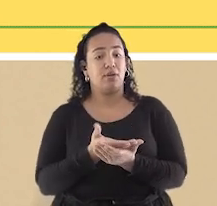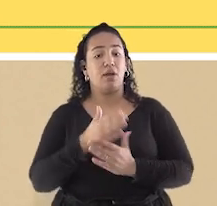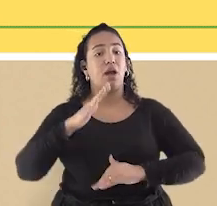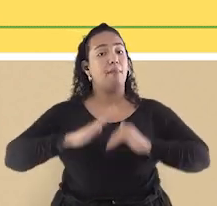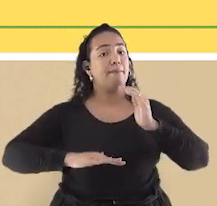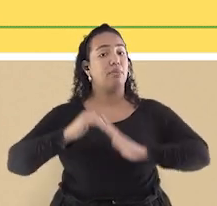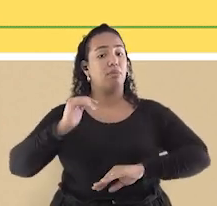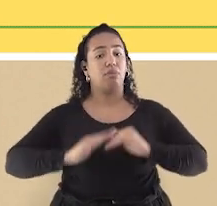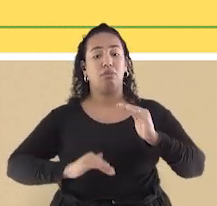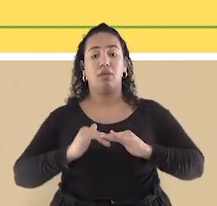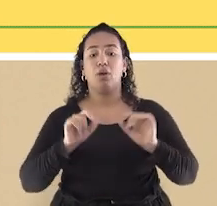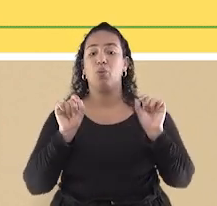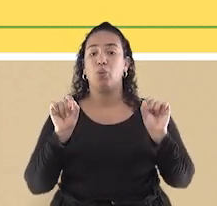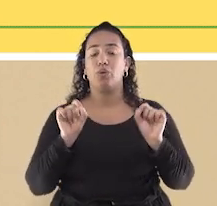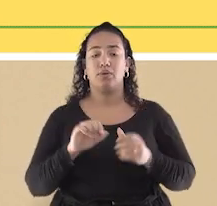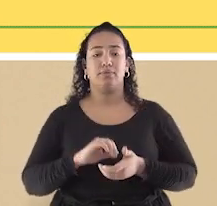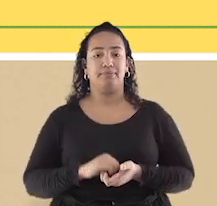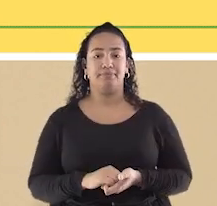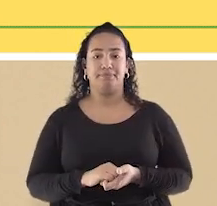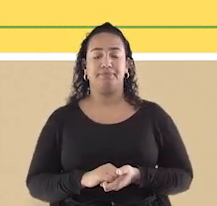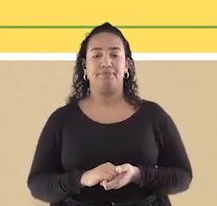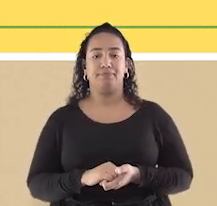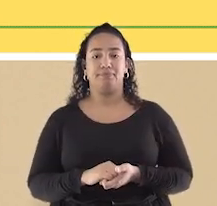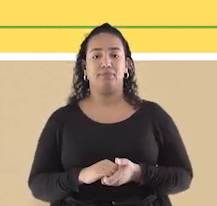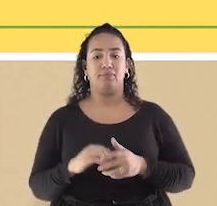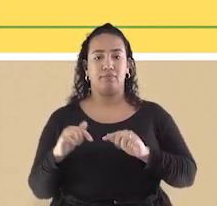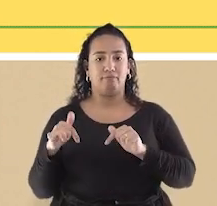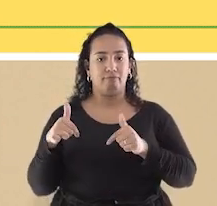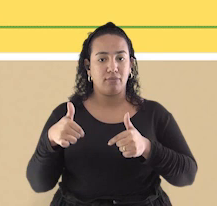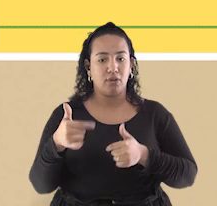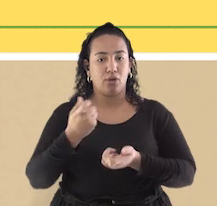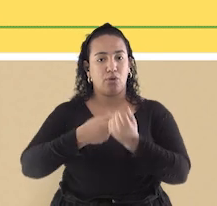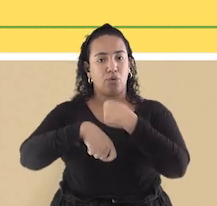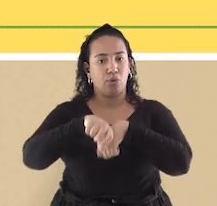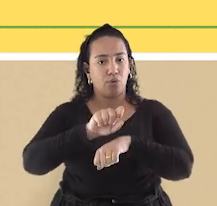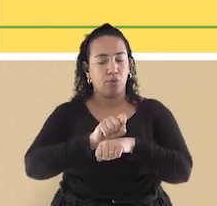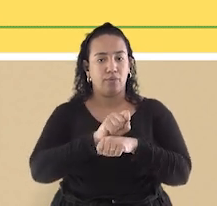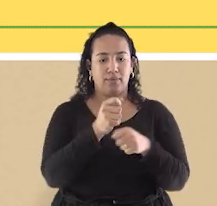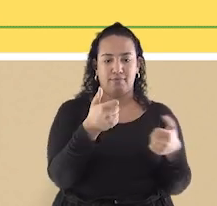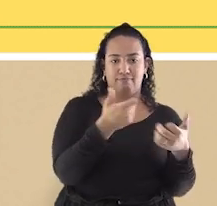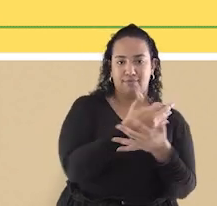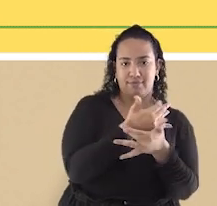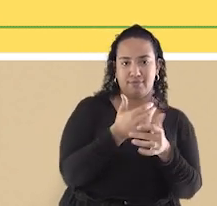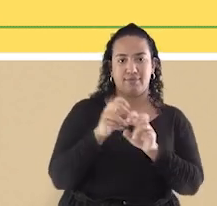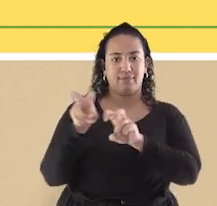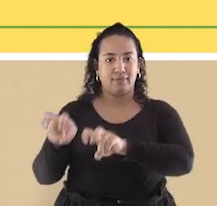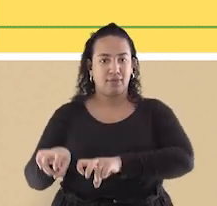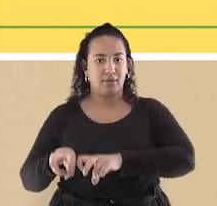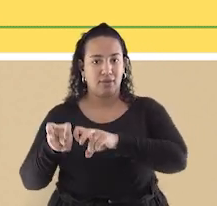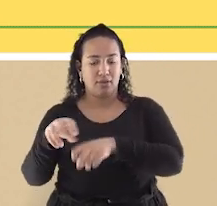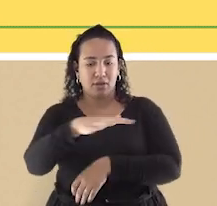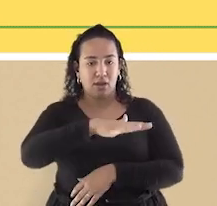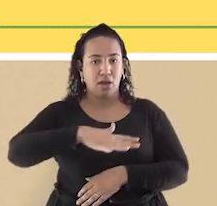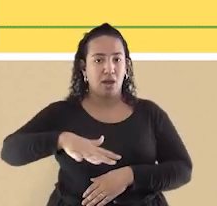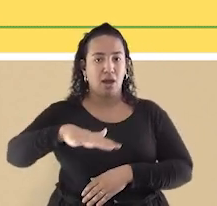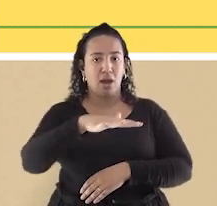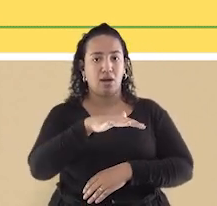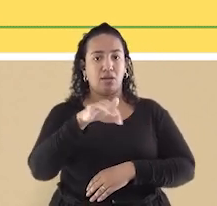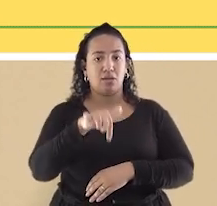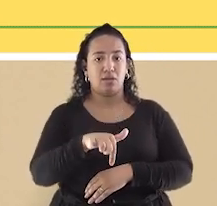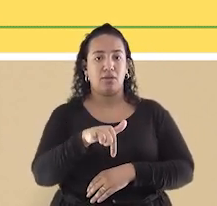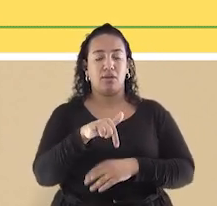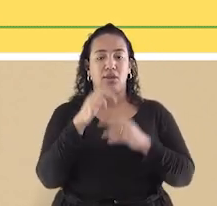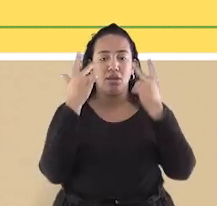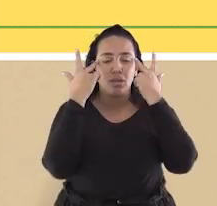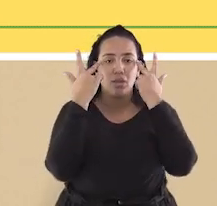aula de hoje vamos trabalhar a habilidade comparar impactos das atividades econômicas urbanas e rurais sobre o ambiente